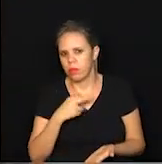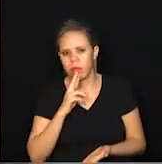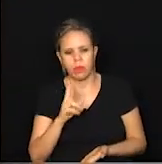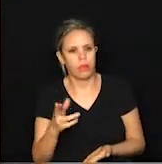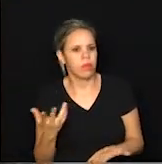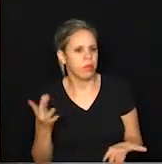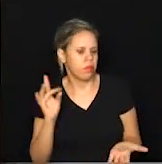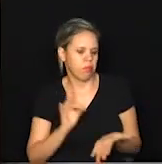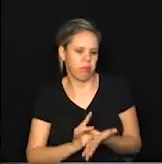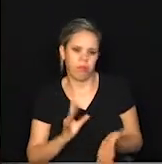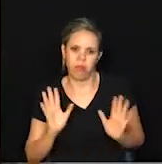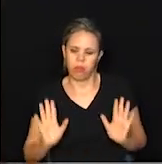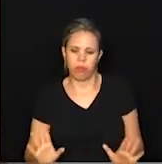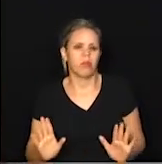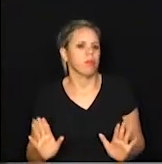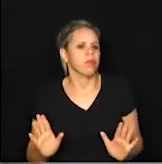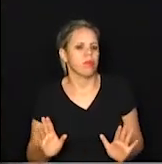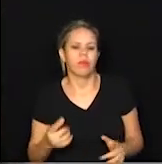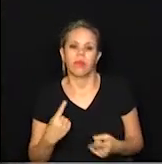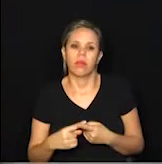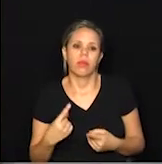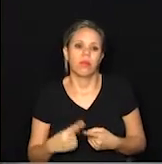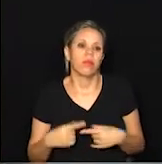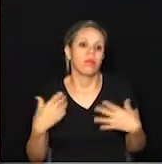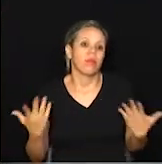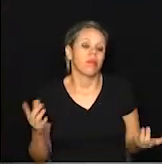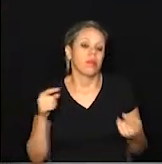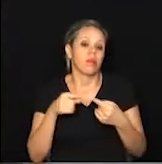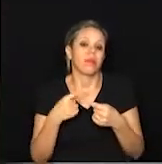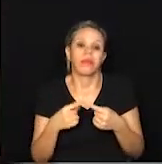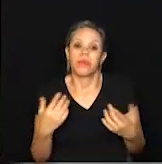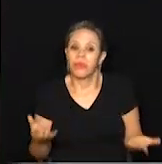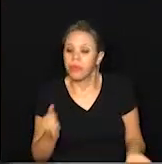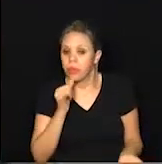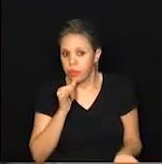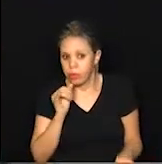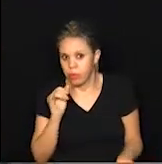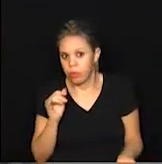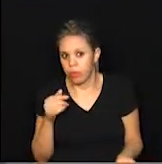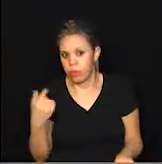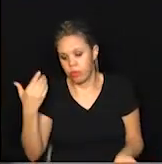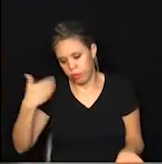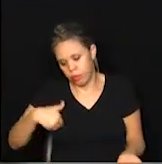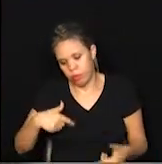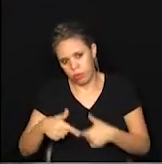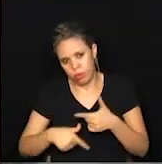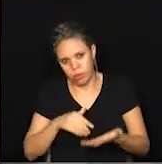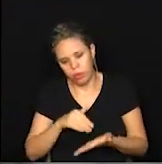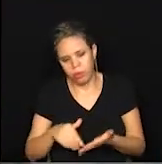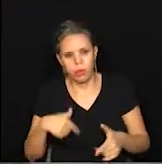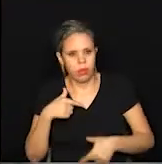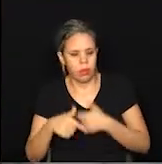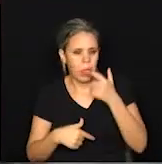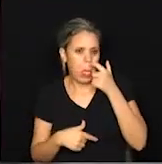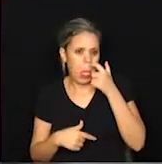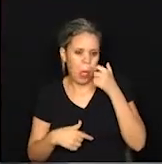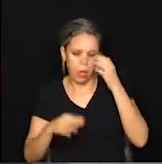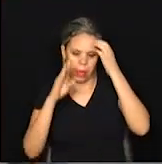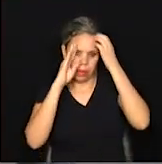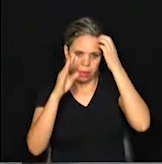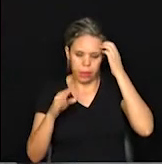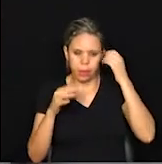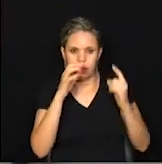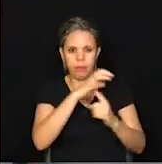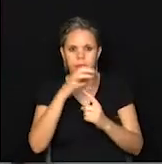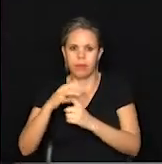mais firmeza, o porquê e qual a finalidade. Afinal, estando aqui, vão trabalhar, principalmente nas praças